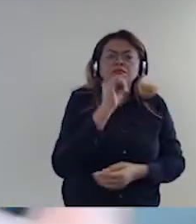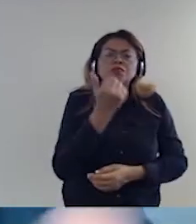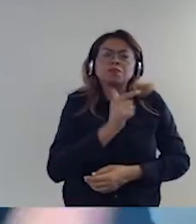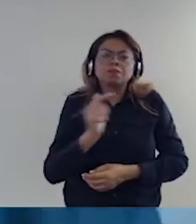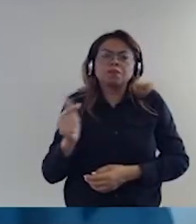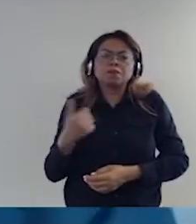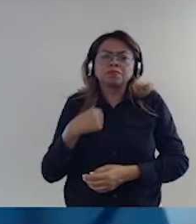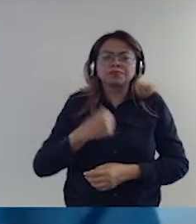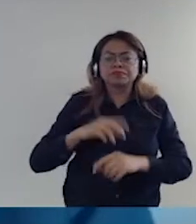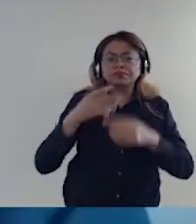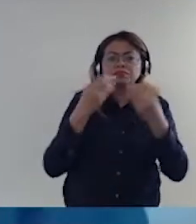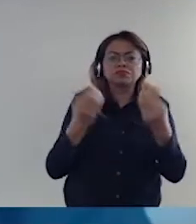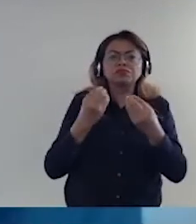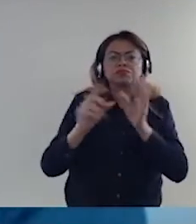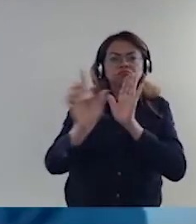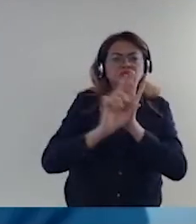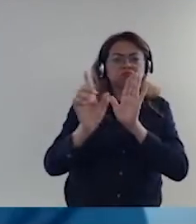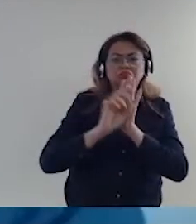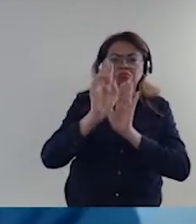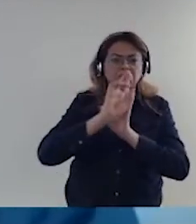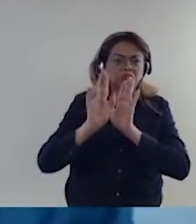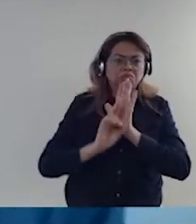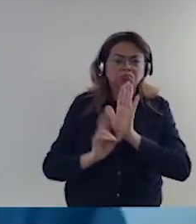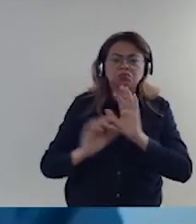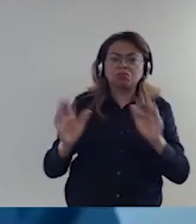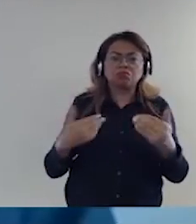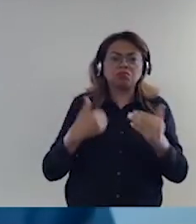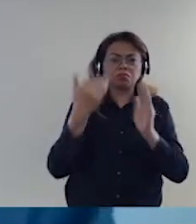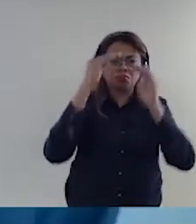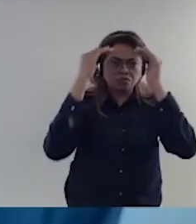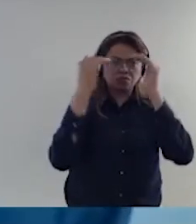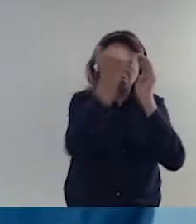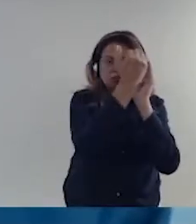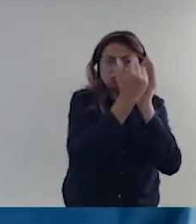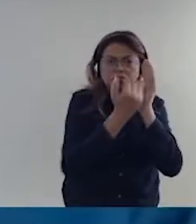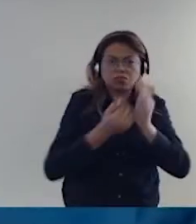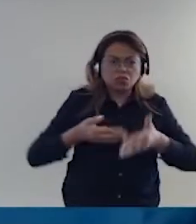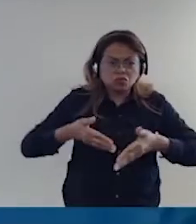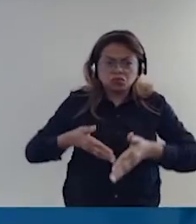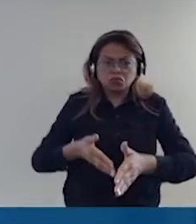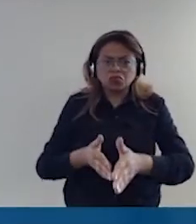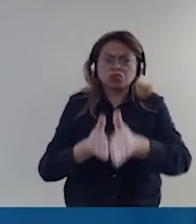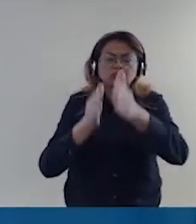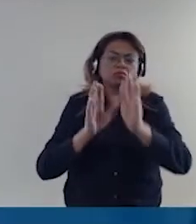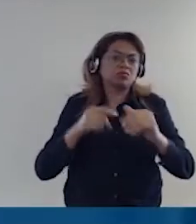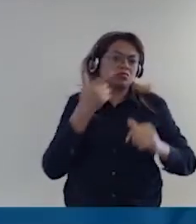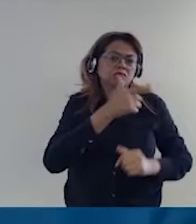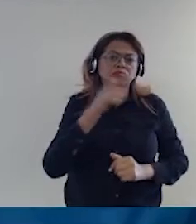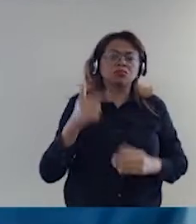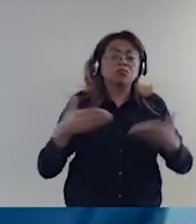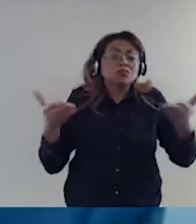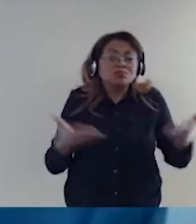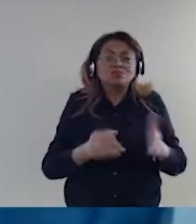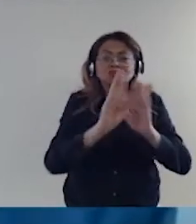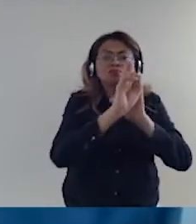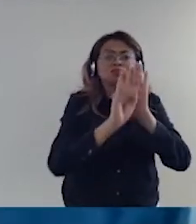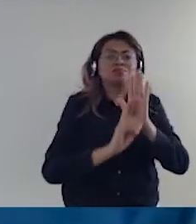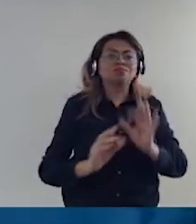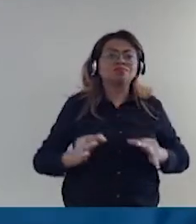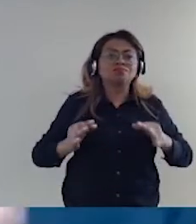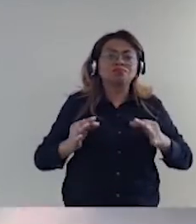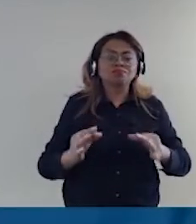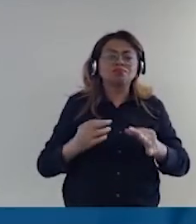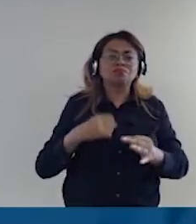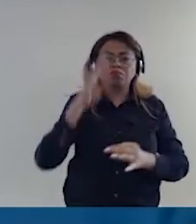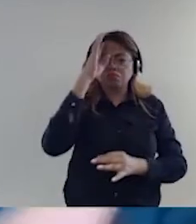pelo simples fato de um desequilíbrio patrimonial que, por mais grave, por mais dramático que seja, não há de superar